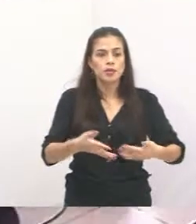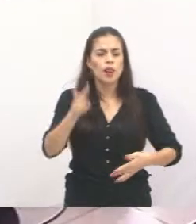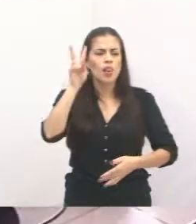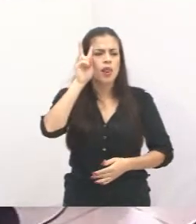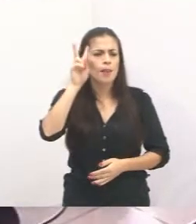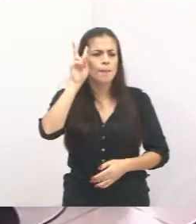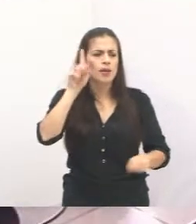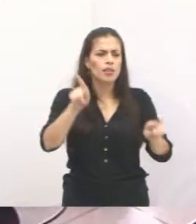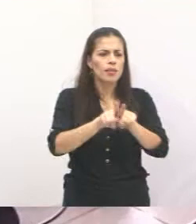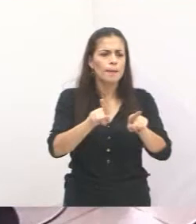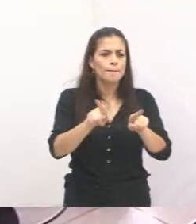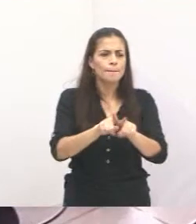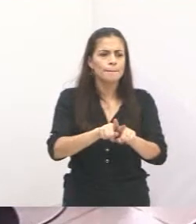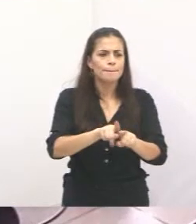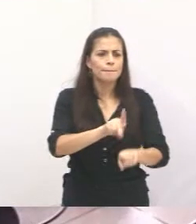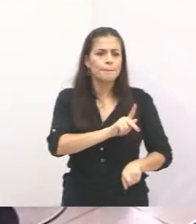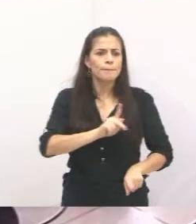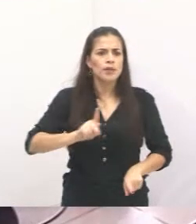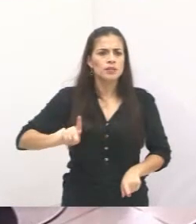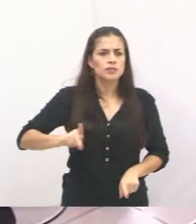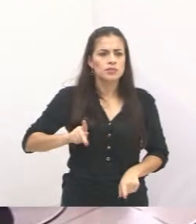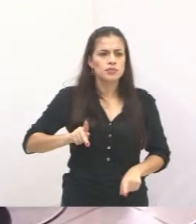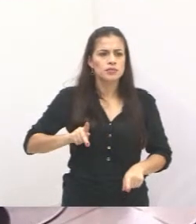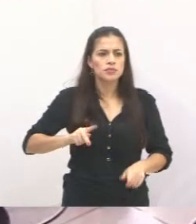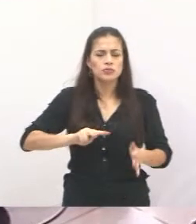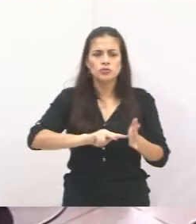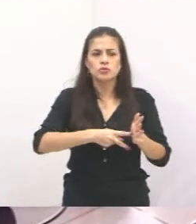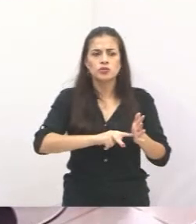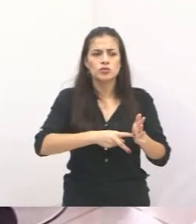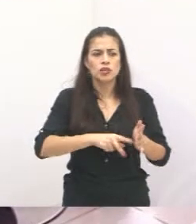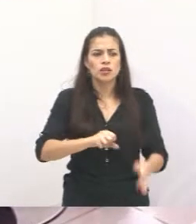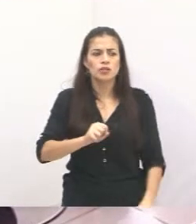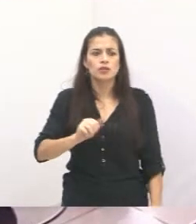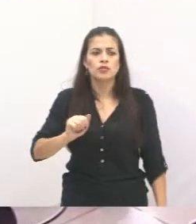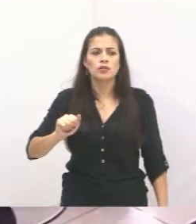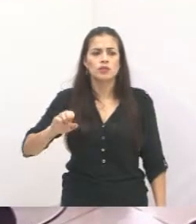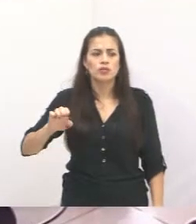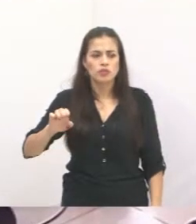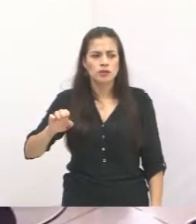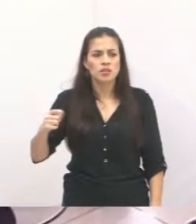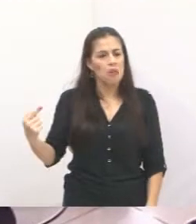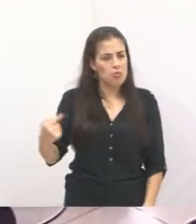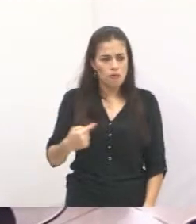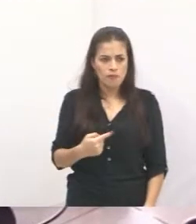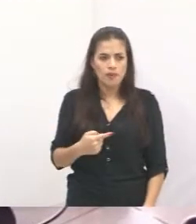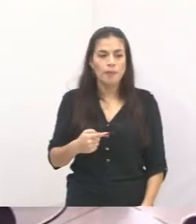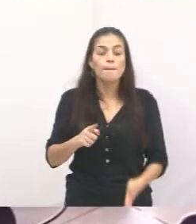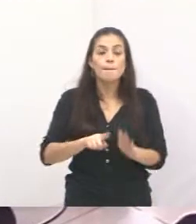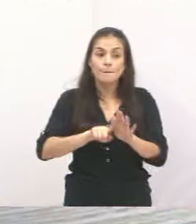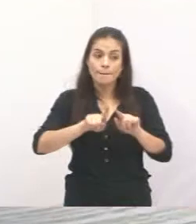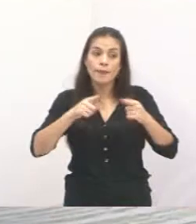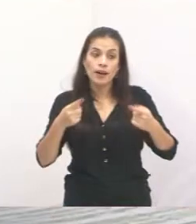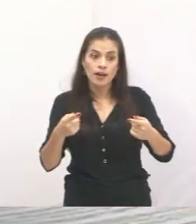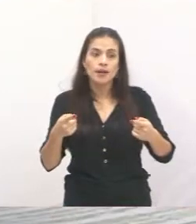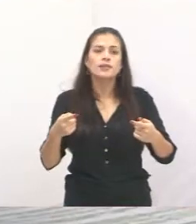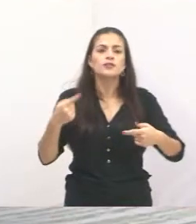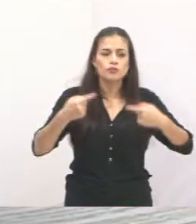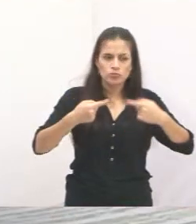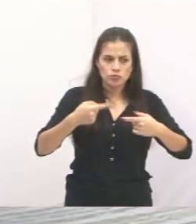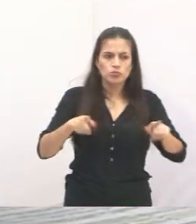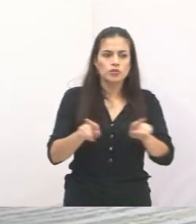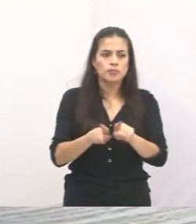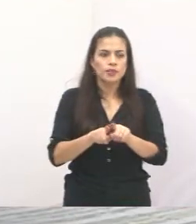lembrando do presidente do sindicato do SAI, que esteve também nessa discussão, que não está aqui hoje, mas esteve. Em nome dos